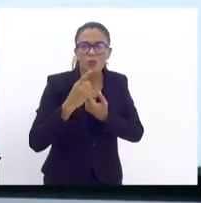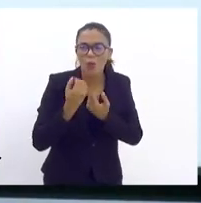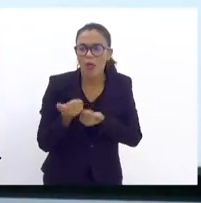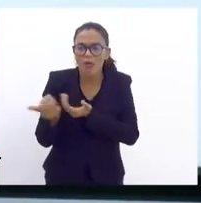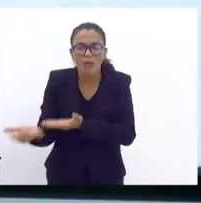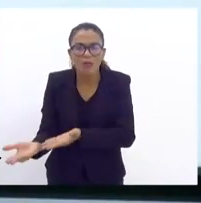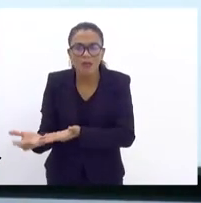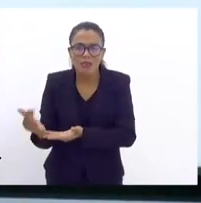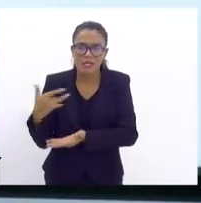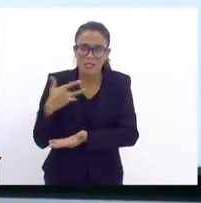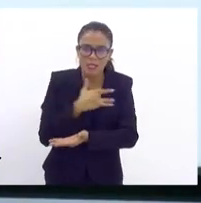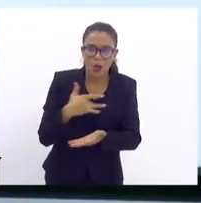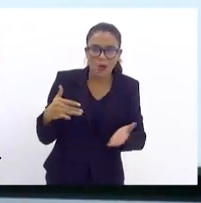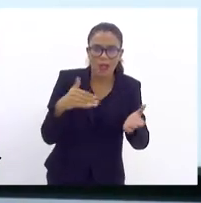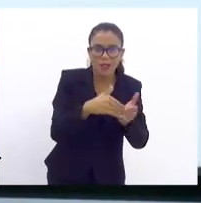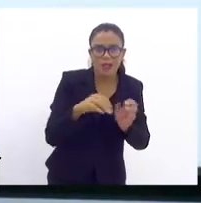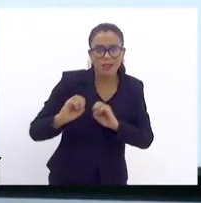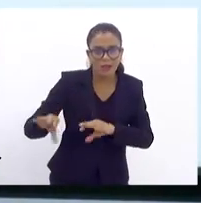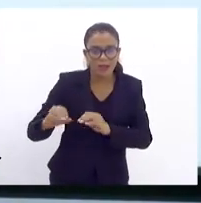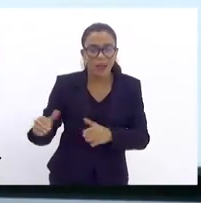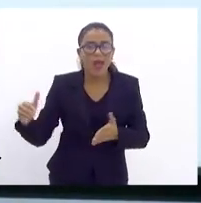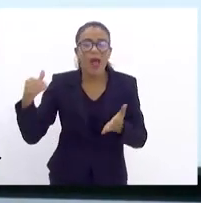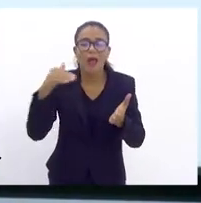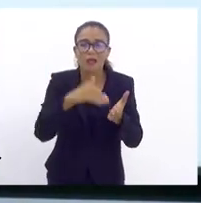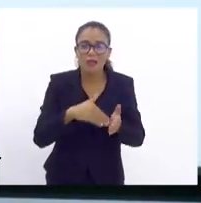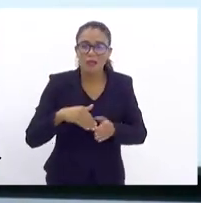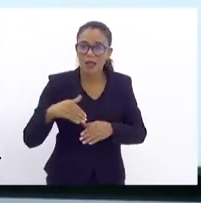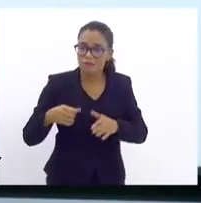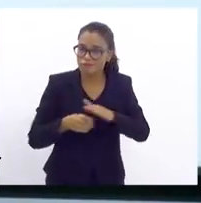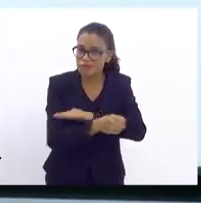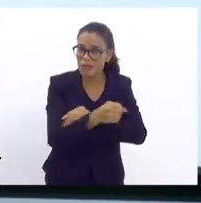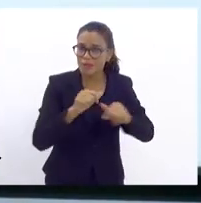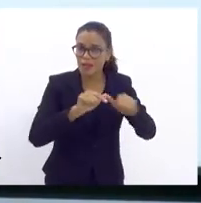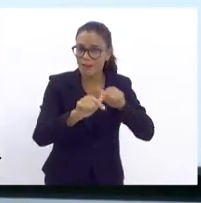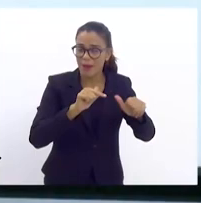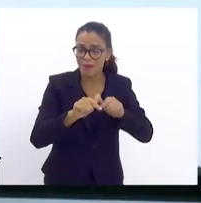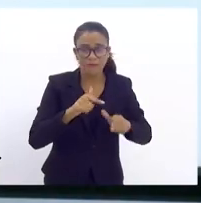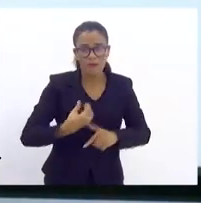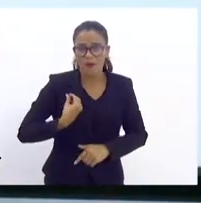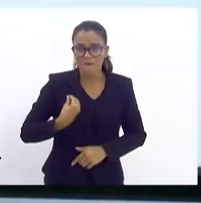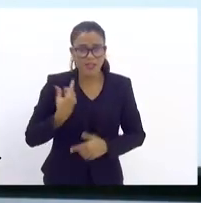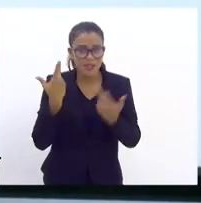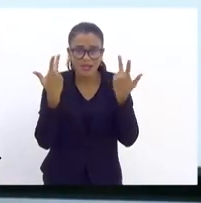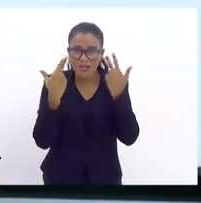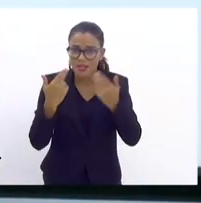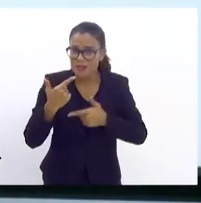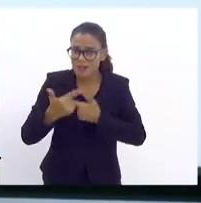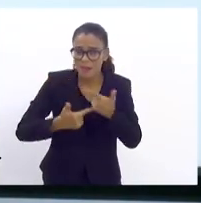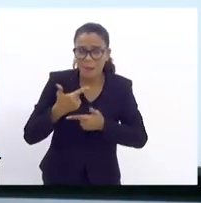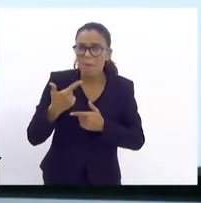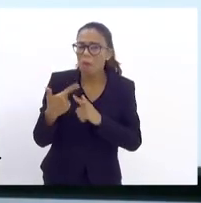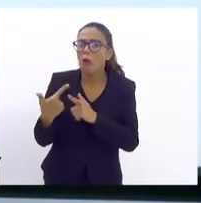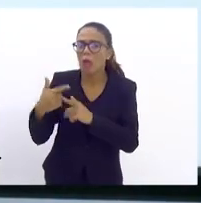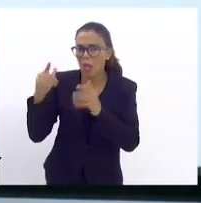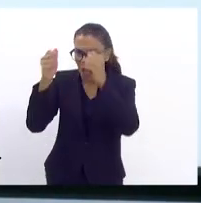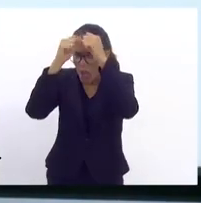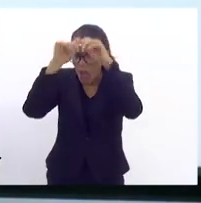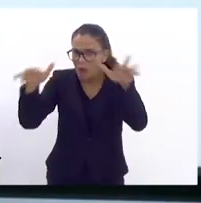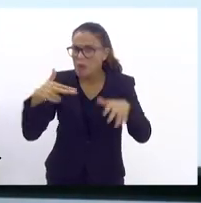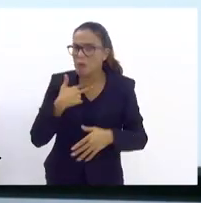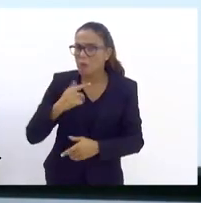a saúde até educação até o acesso ao emprego e é uma vida funcional Por que que autista não pode casar